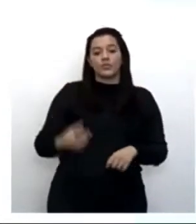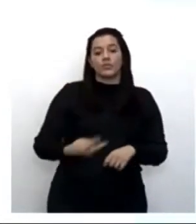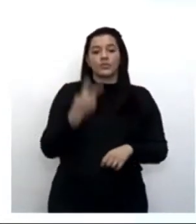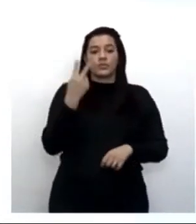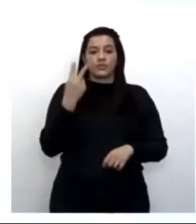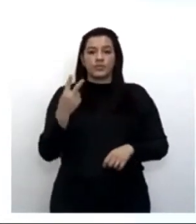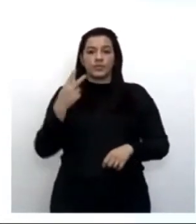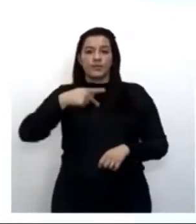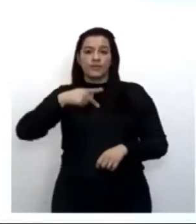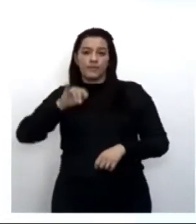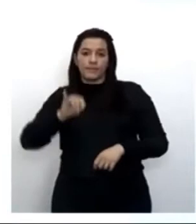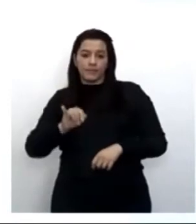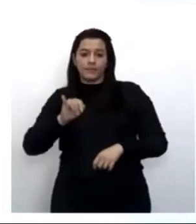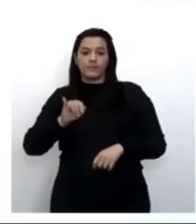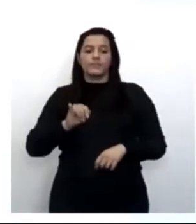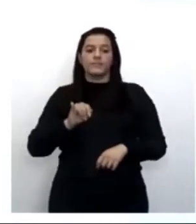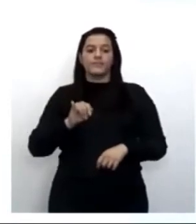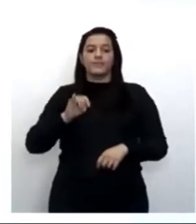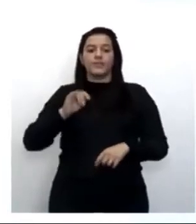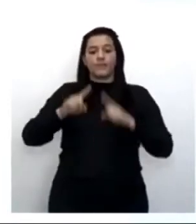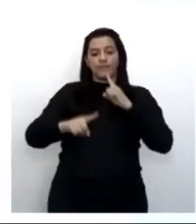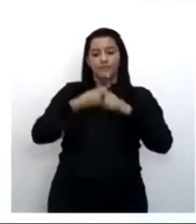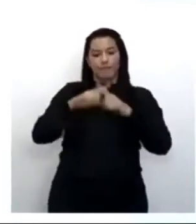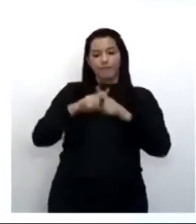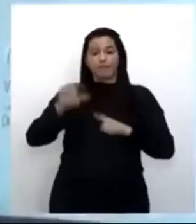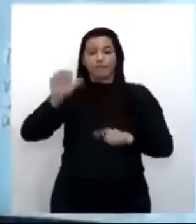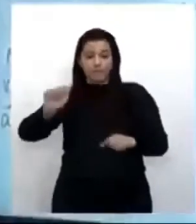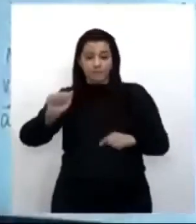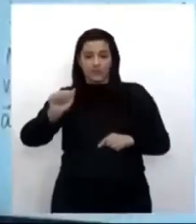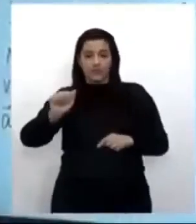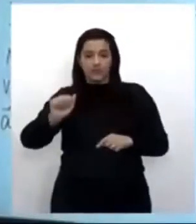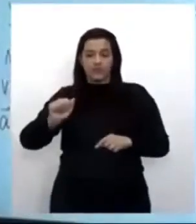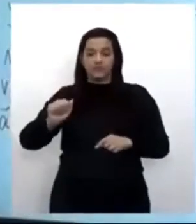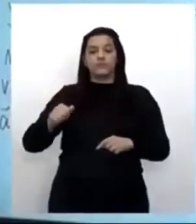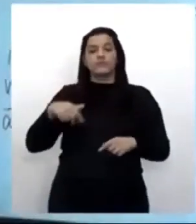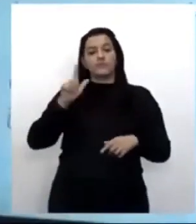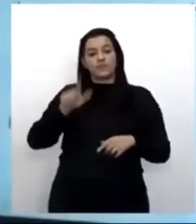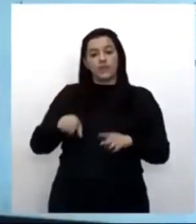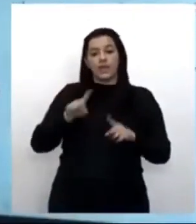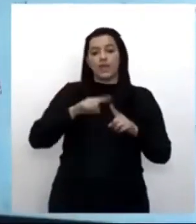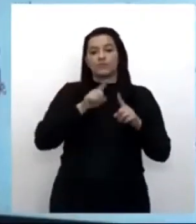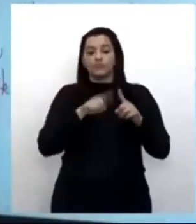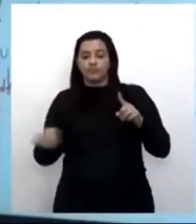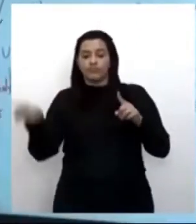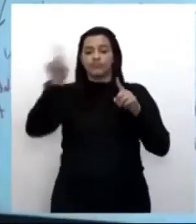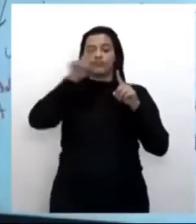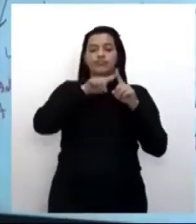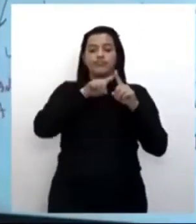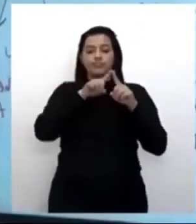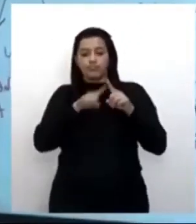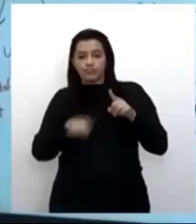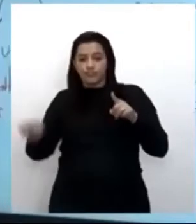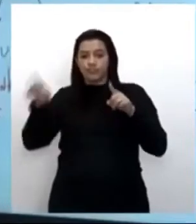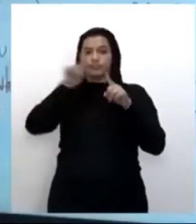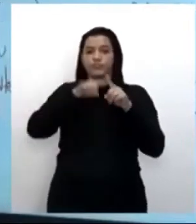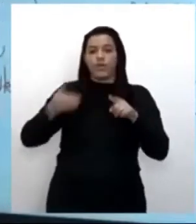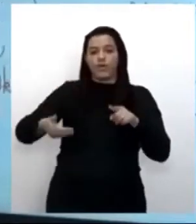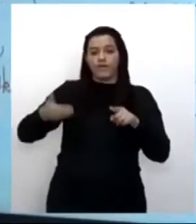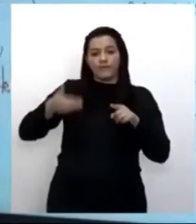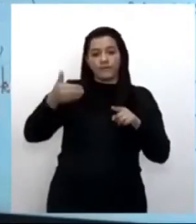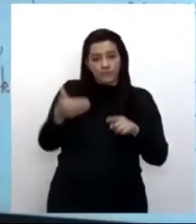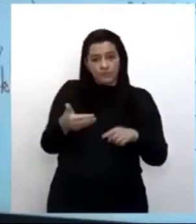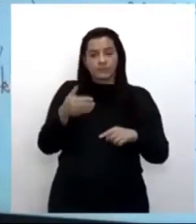volta completa, né? 2π vezes a frequência, né? De oscilação, né? O que é frequência mesmo?